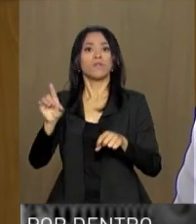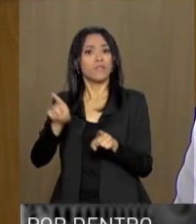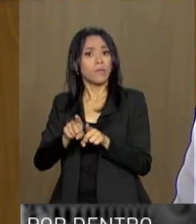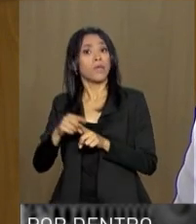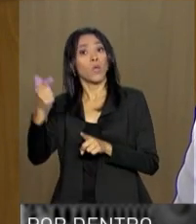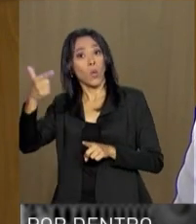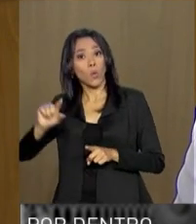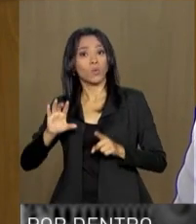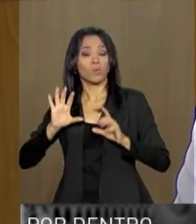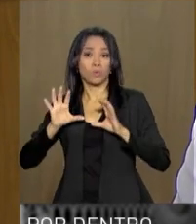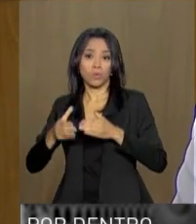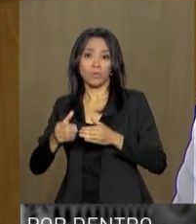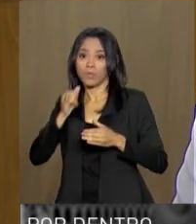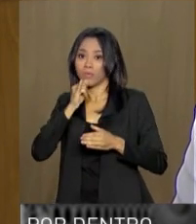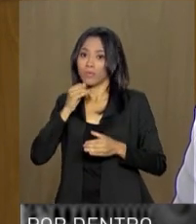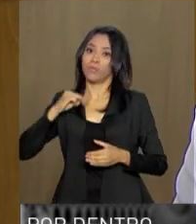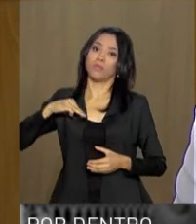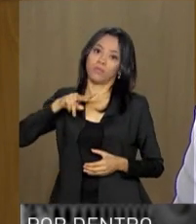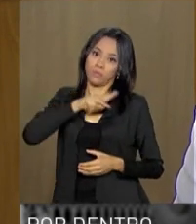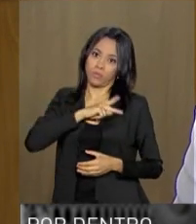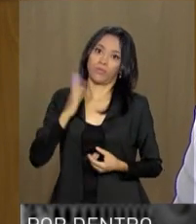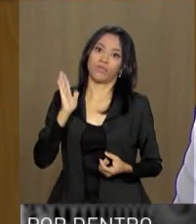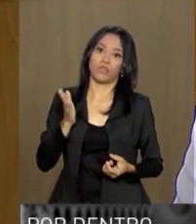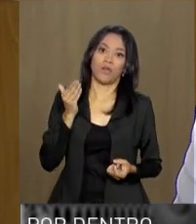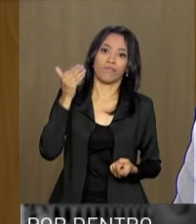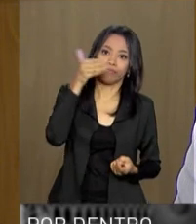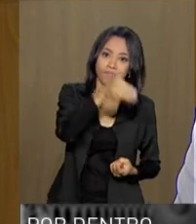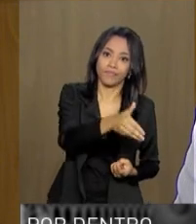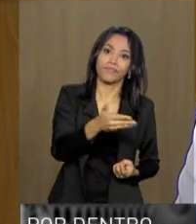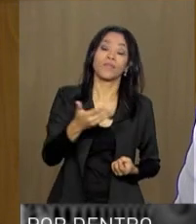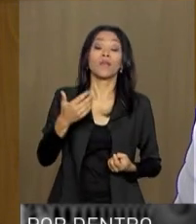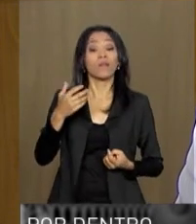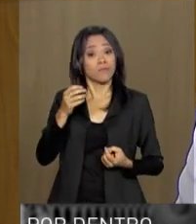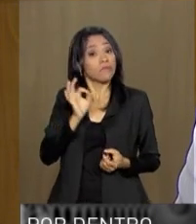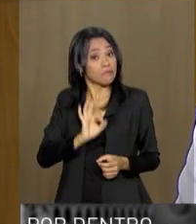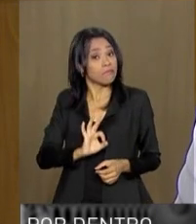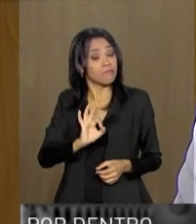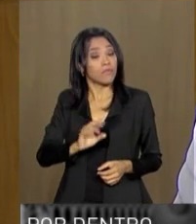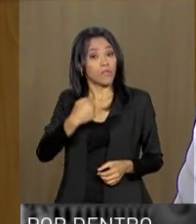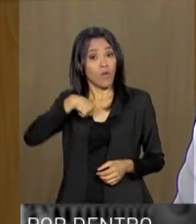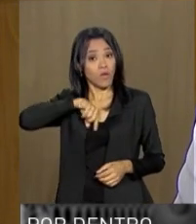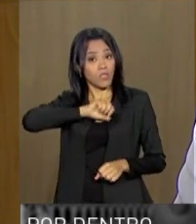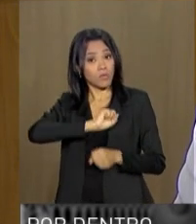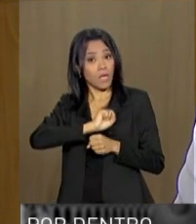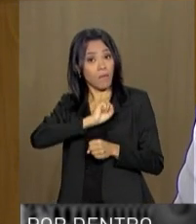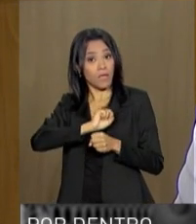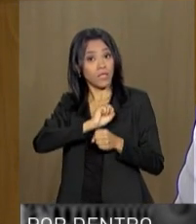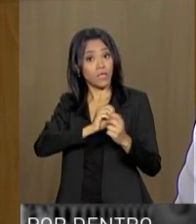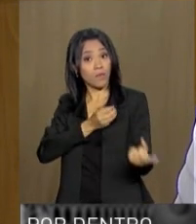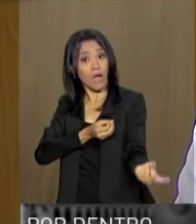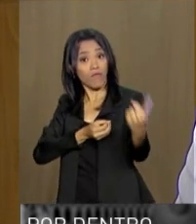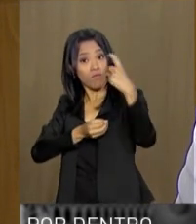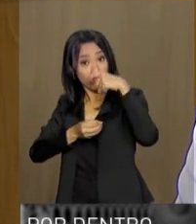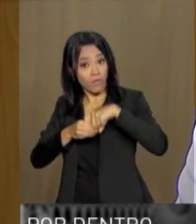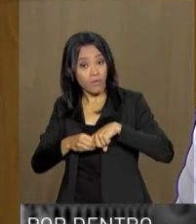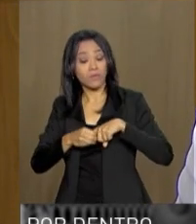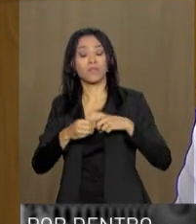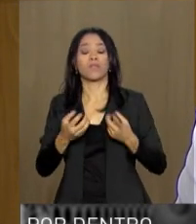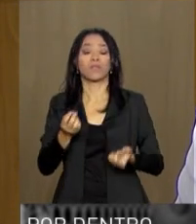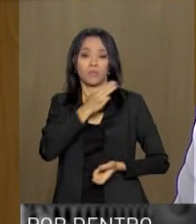é também com certeza nós estamos aguardando o seu retorno para que nós já possamos é